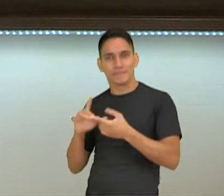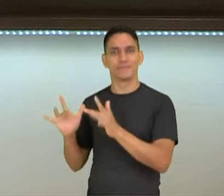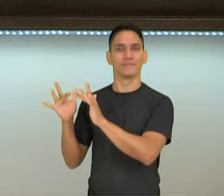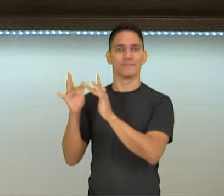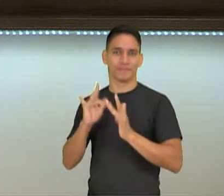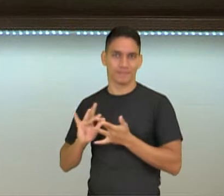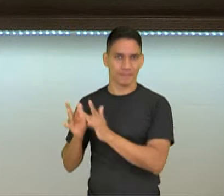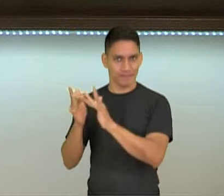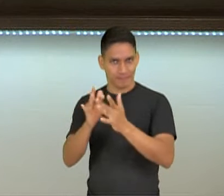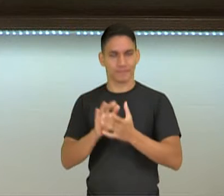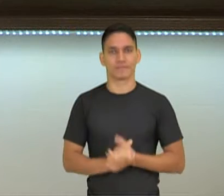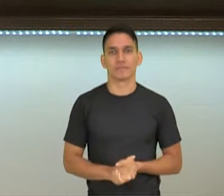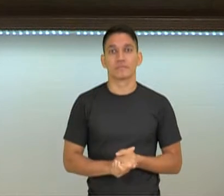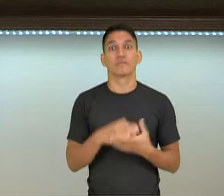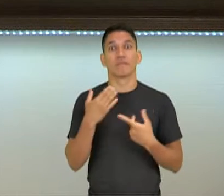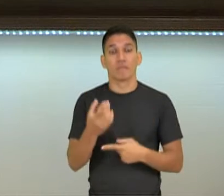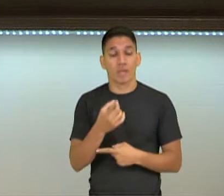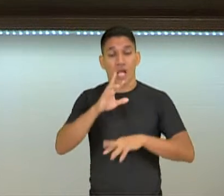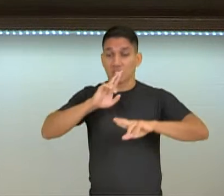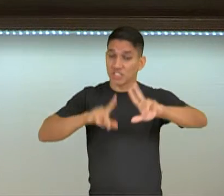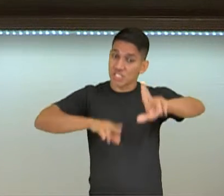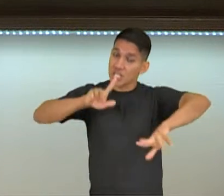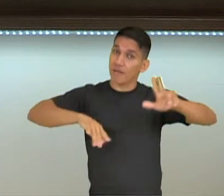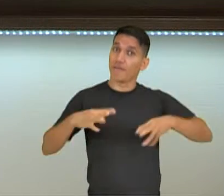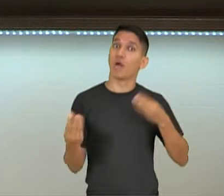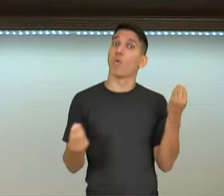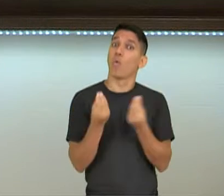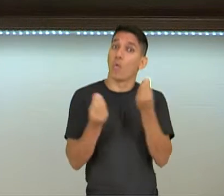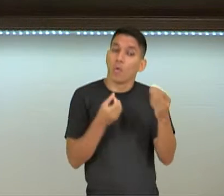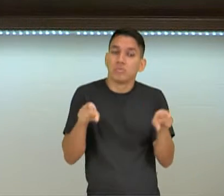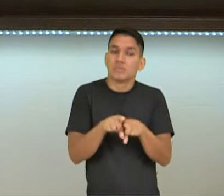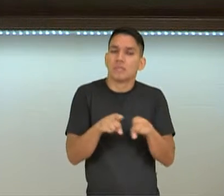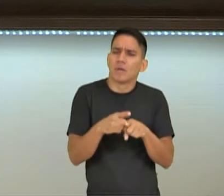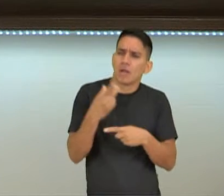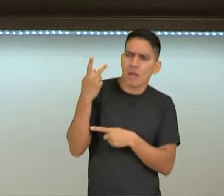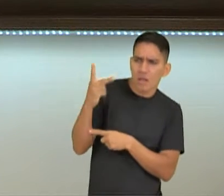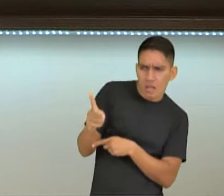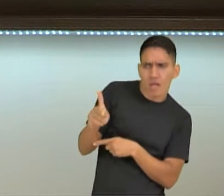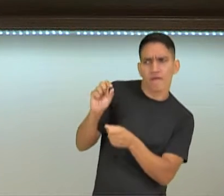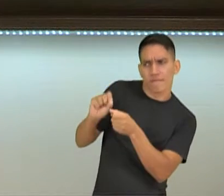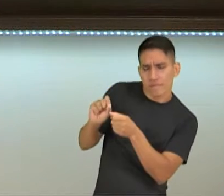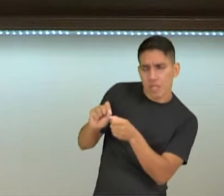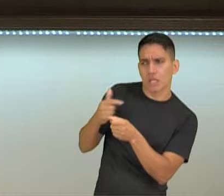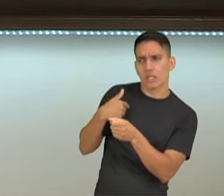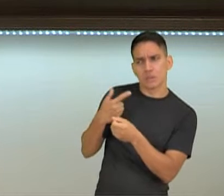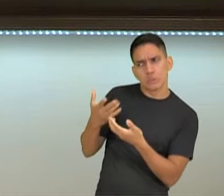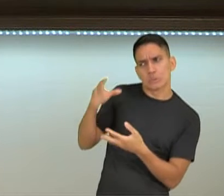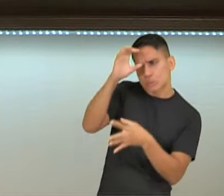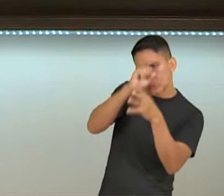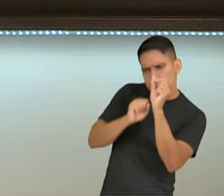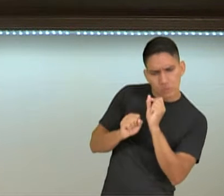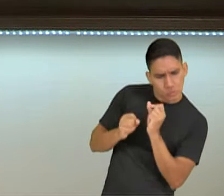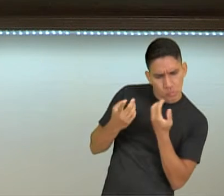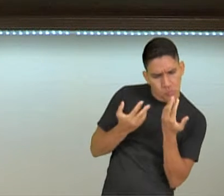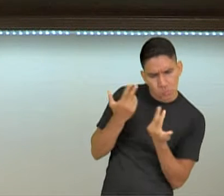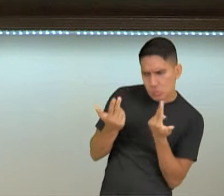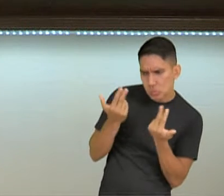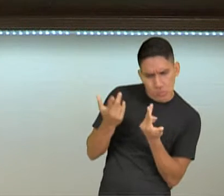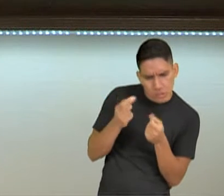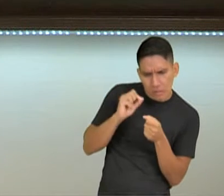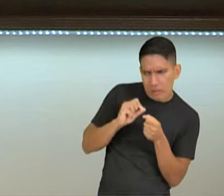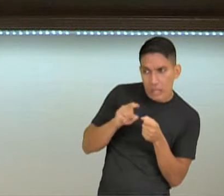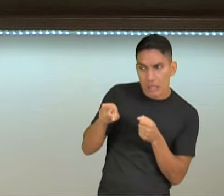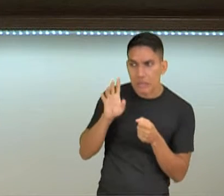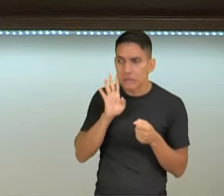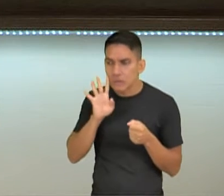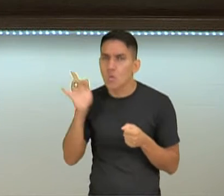diversidade e o aprender a fazer com o outro. Então eu vejo o outro fazendo, eu vou tentar, né, fazer sempre... Que legal que ele fez,